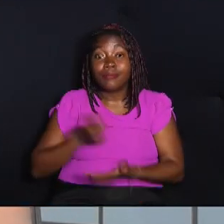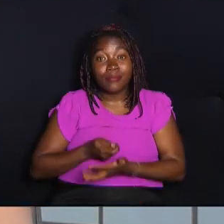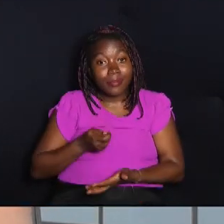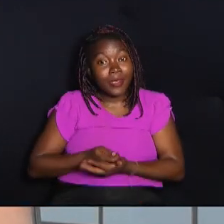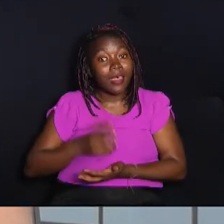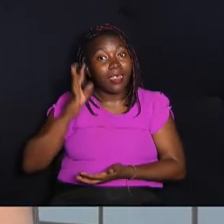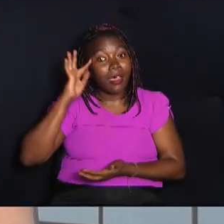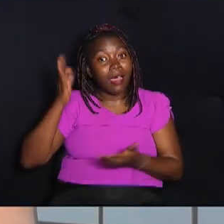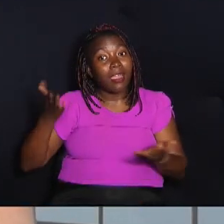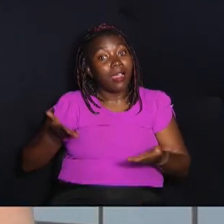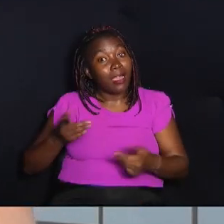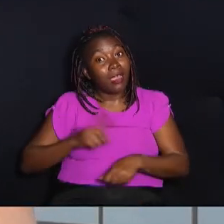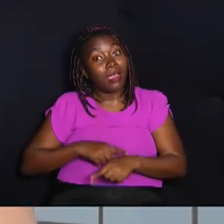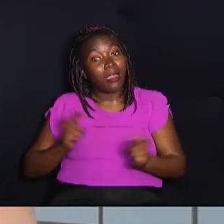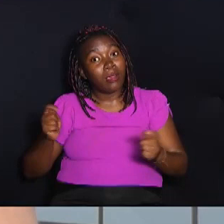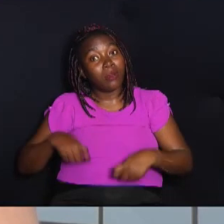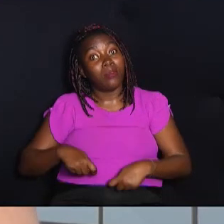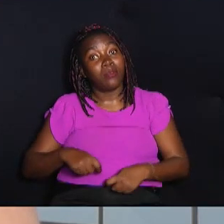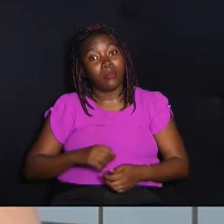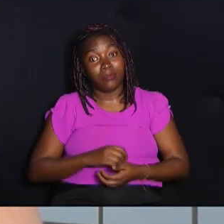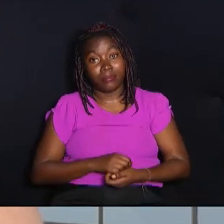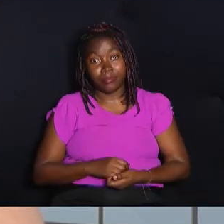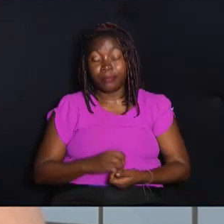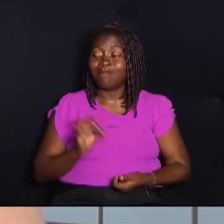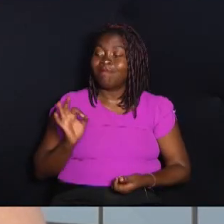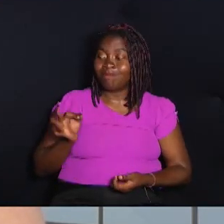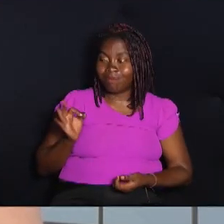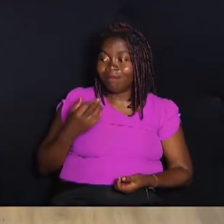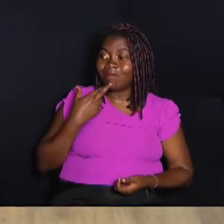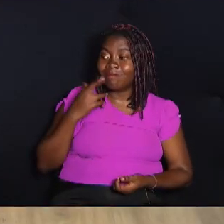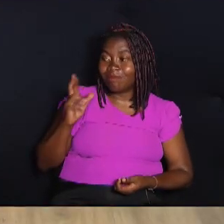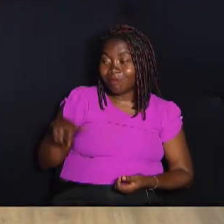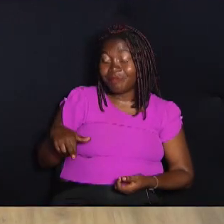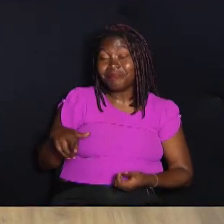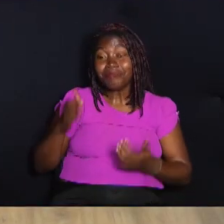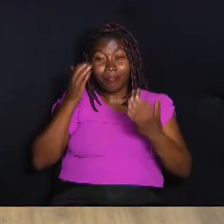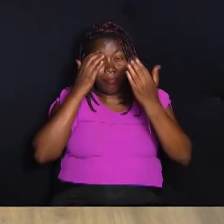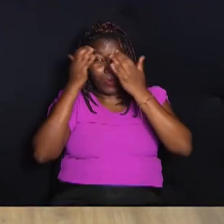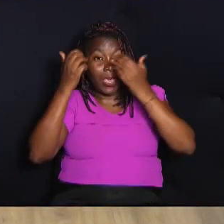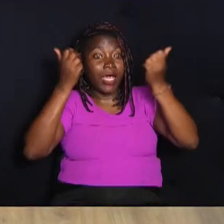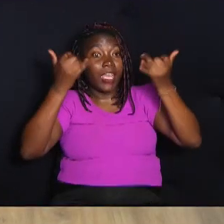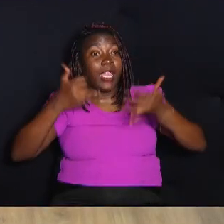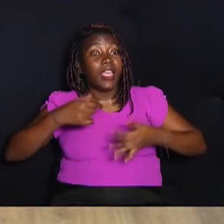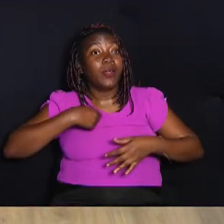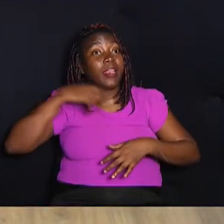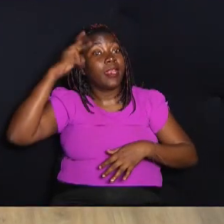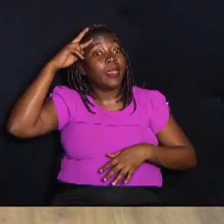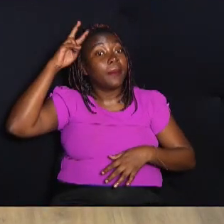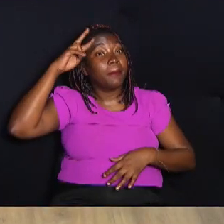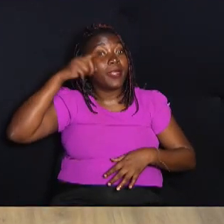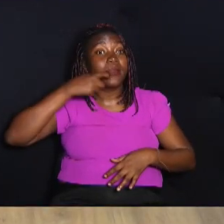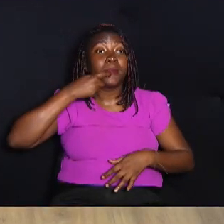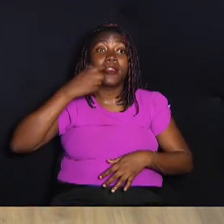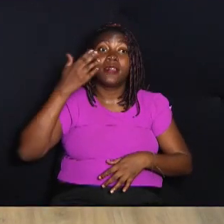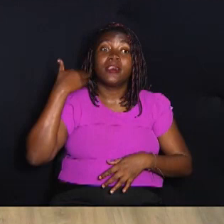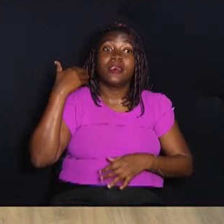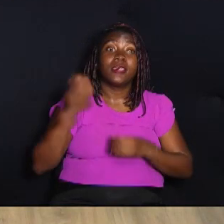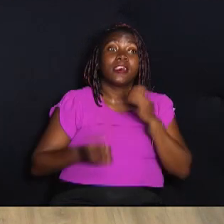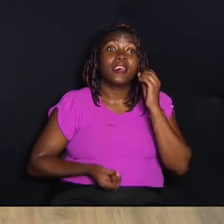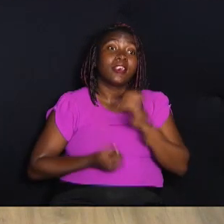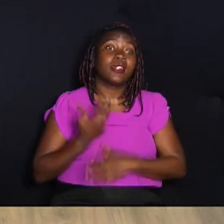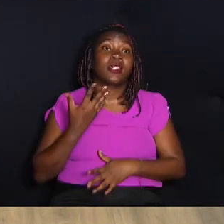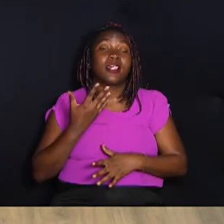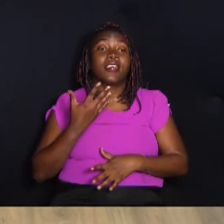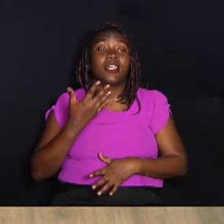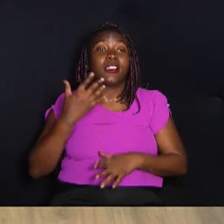agora enquanto há tempo, né? Sem dúvida. A Lucimara estava falando e eu lembrei, né? Recentemente surgiu uma imagem nas